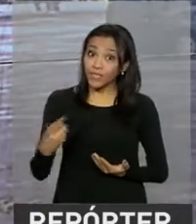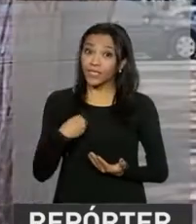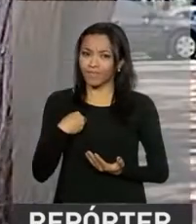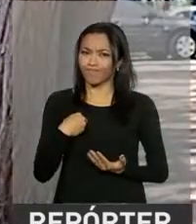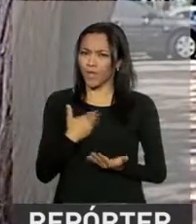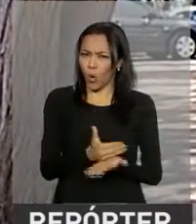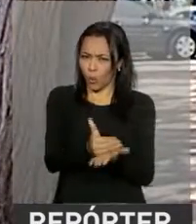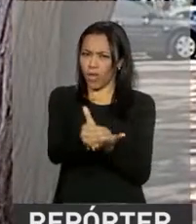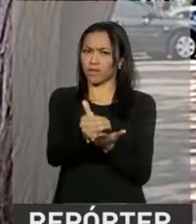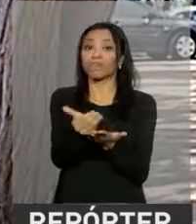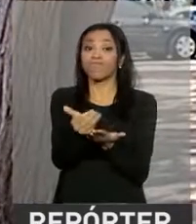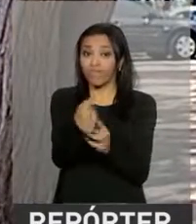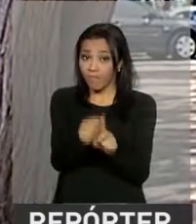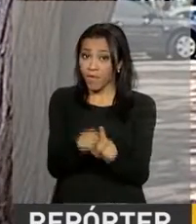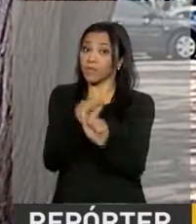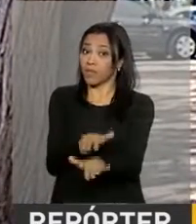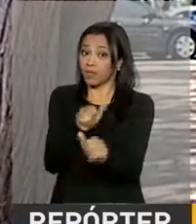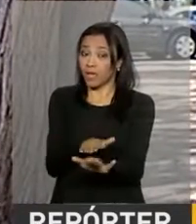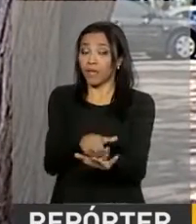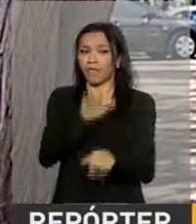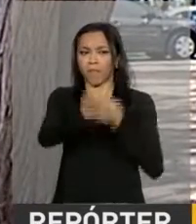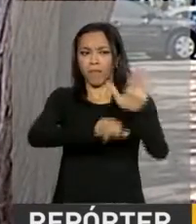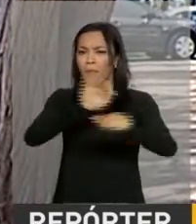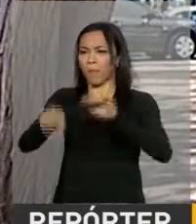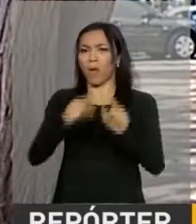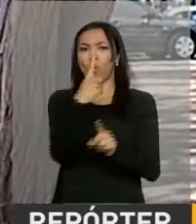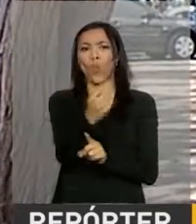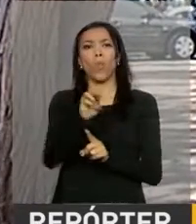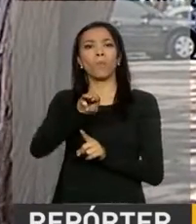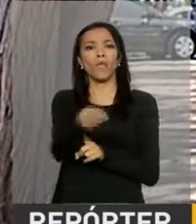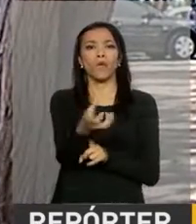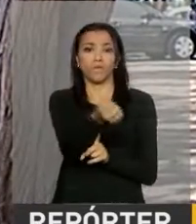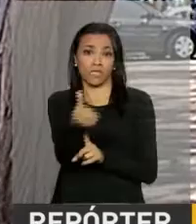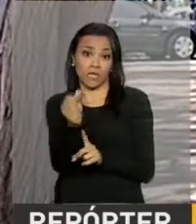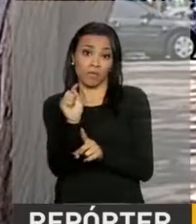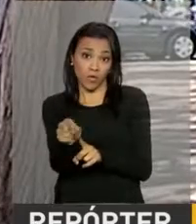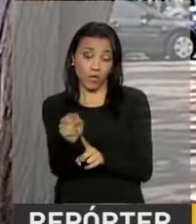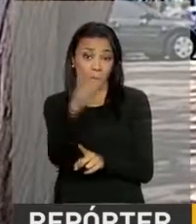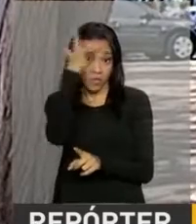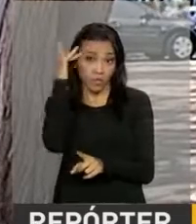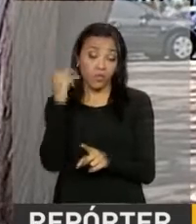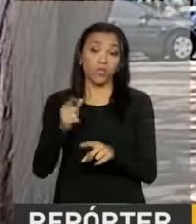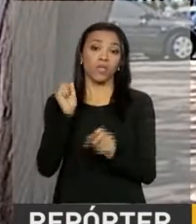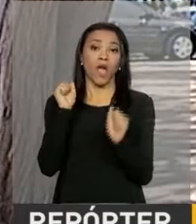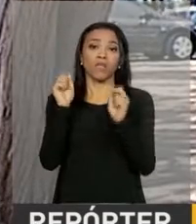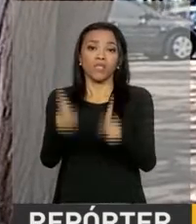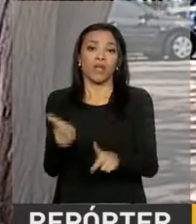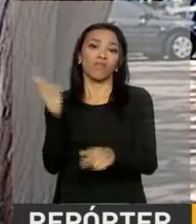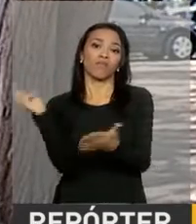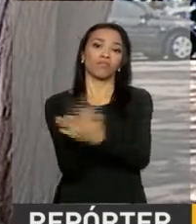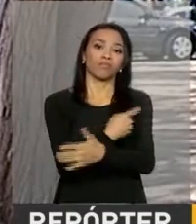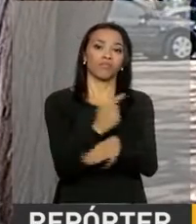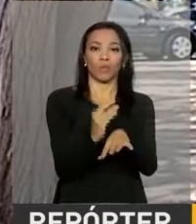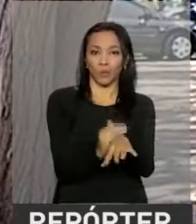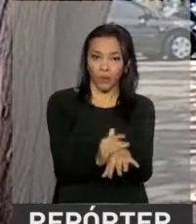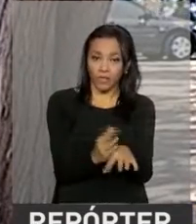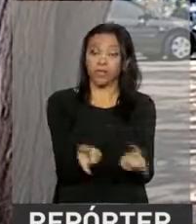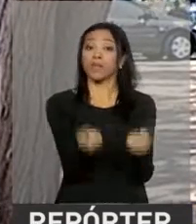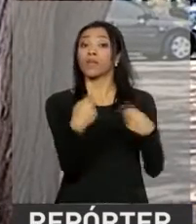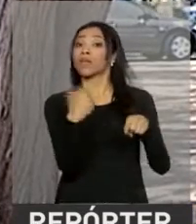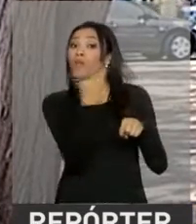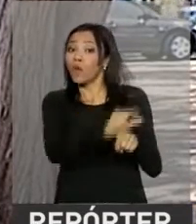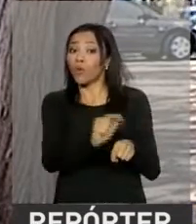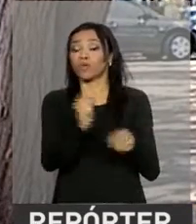setembro o governo vai convocar um milhão e cem mil aposentados por invalidez e 530 mil trabalhadores que recebem o auxílio doença